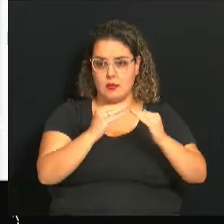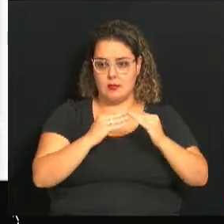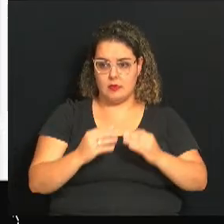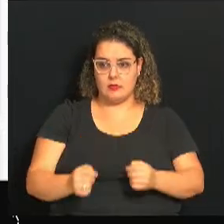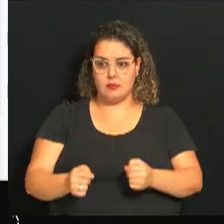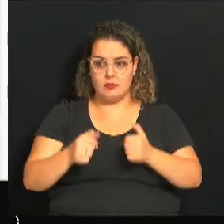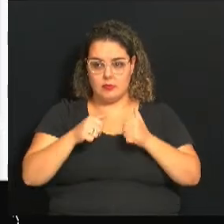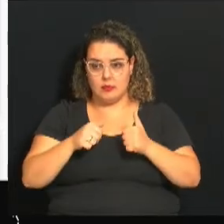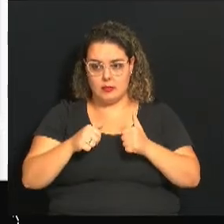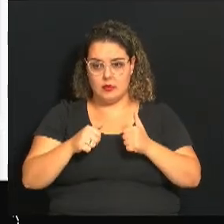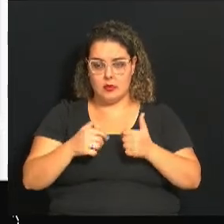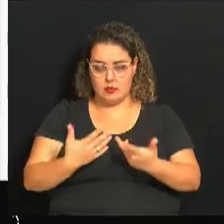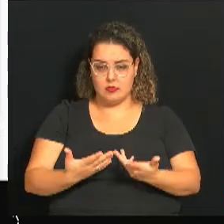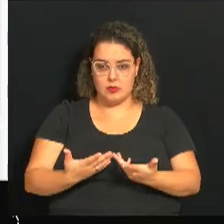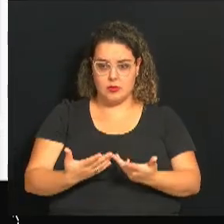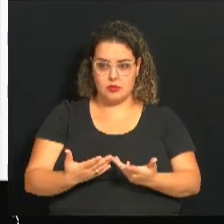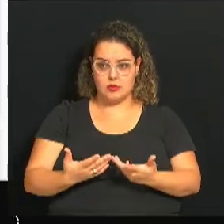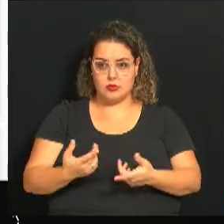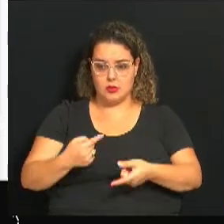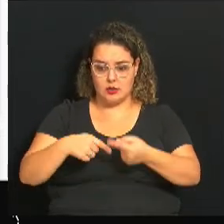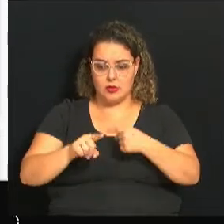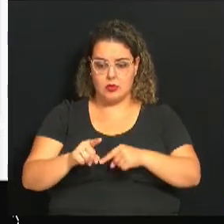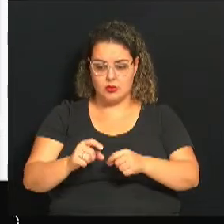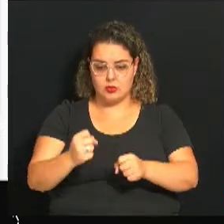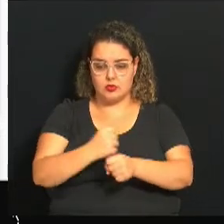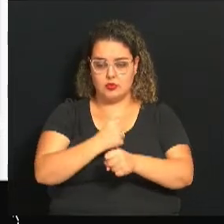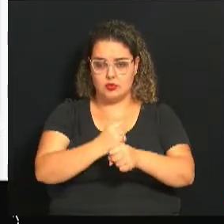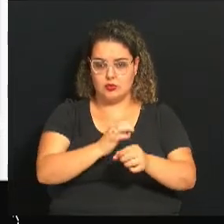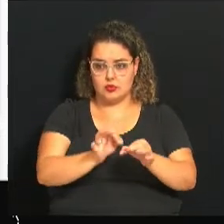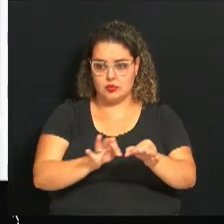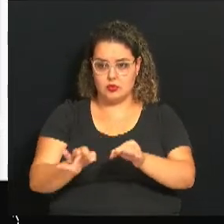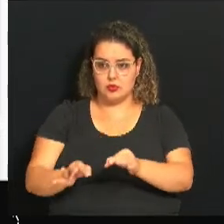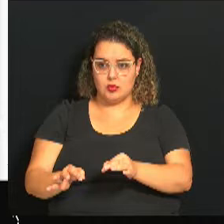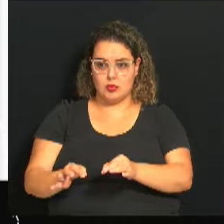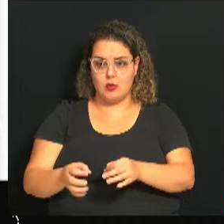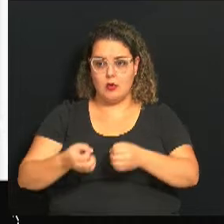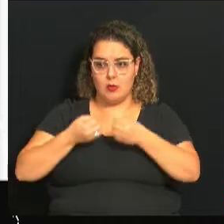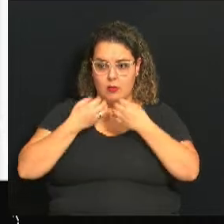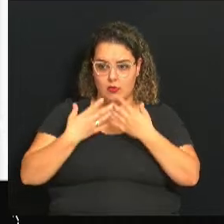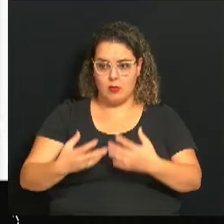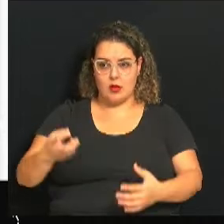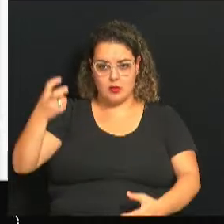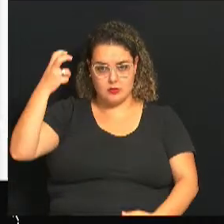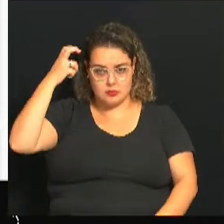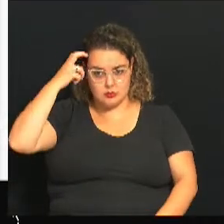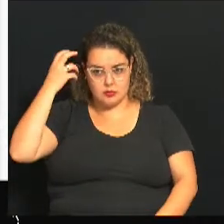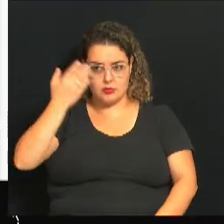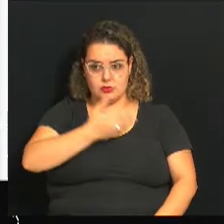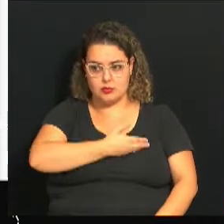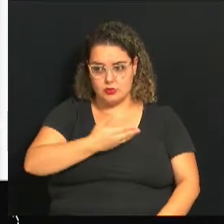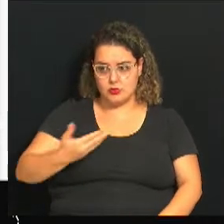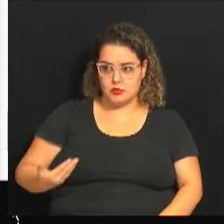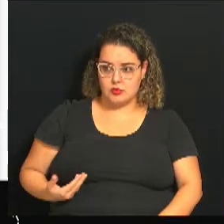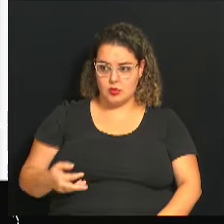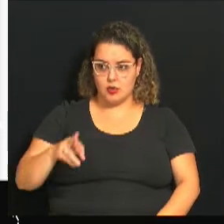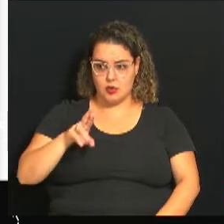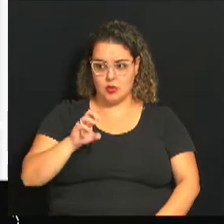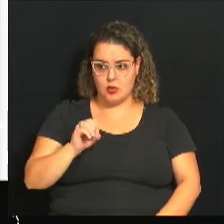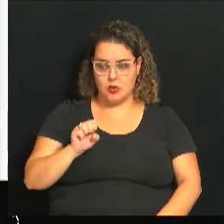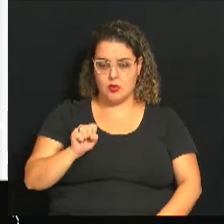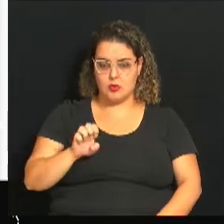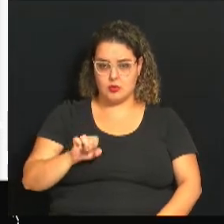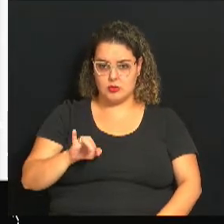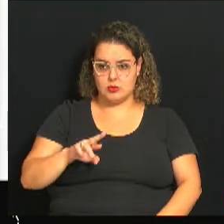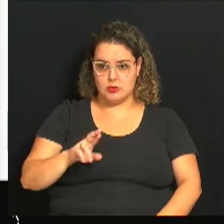do município, tá? Ou alguns bens culturais, como a Roseira, né, que uma empresa fez o EIV, teve